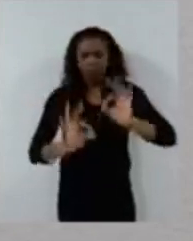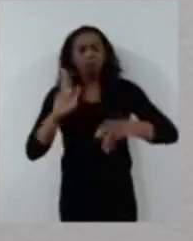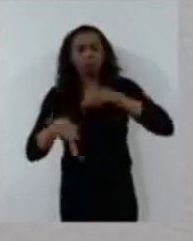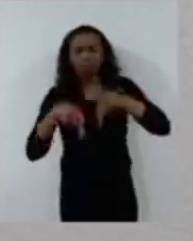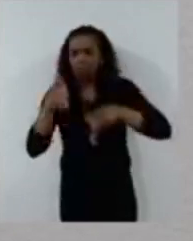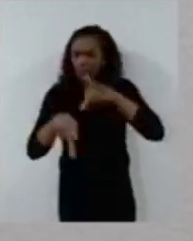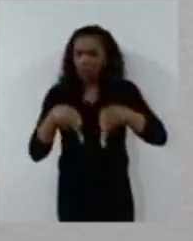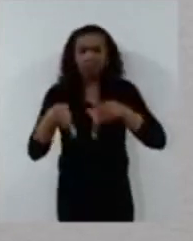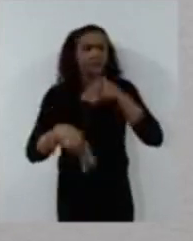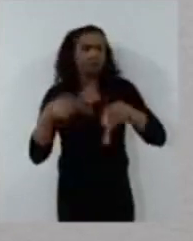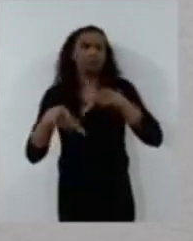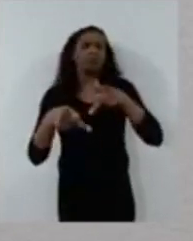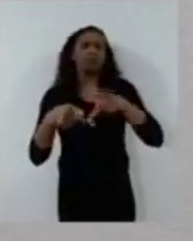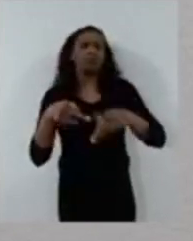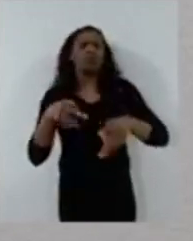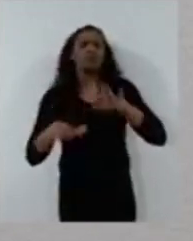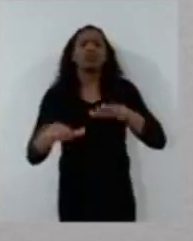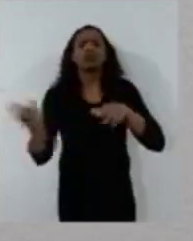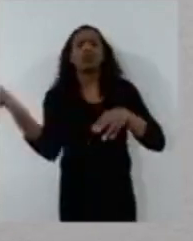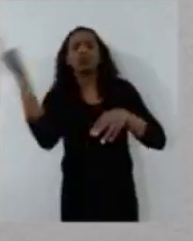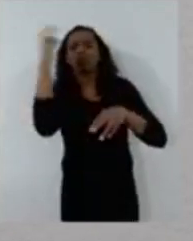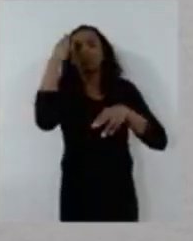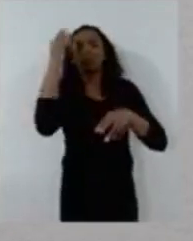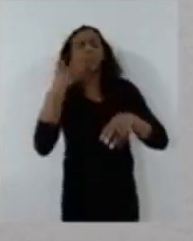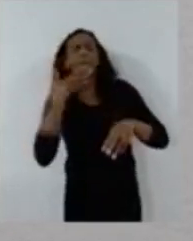culturas muito superiores às nossas.